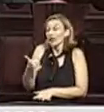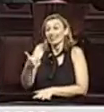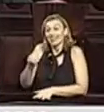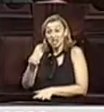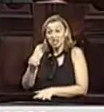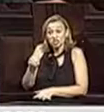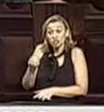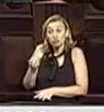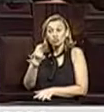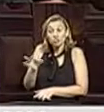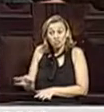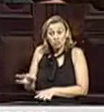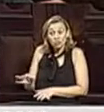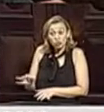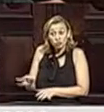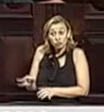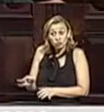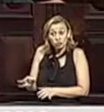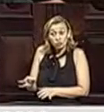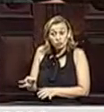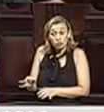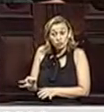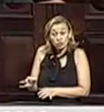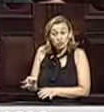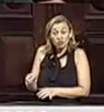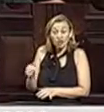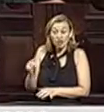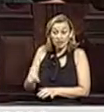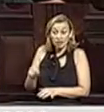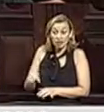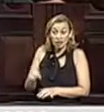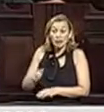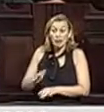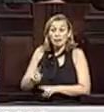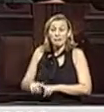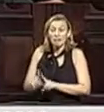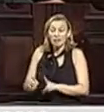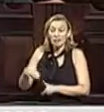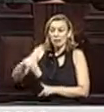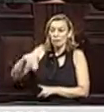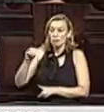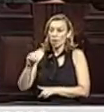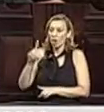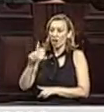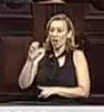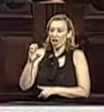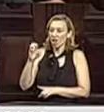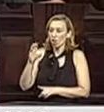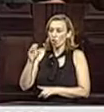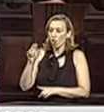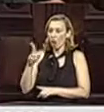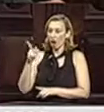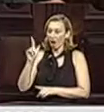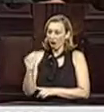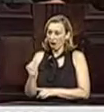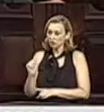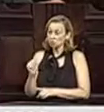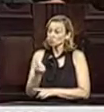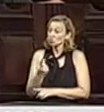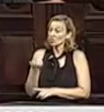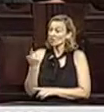10%, Osório, mais caro a molécula de custo para a SEG em relação a